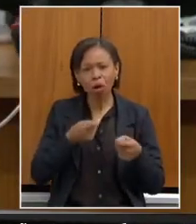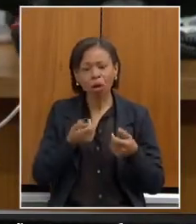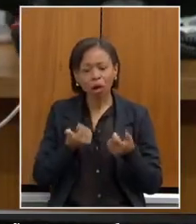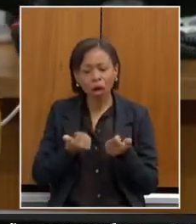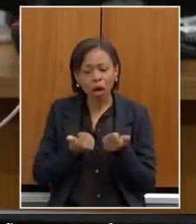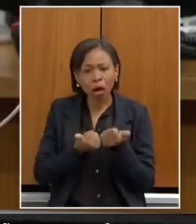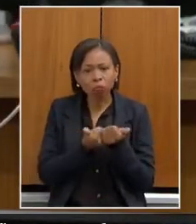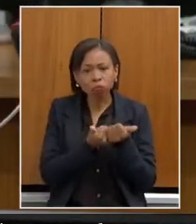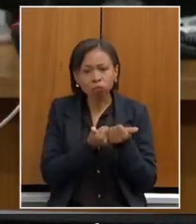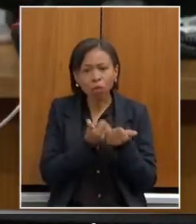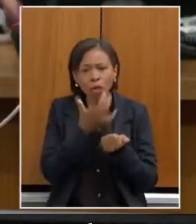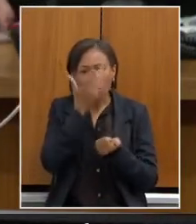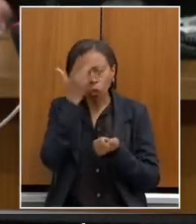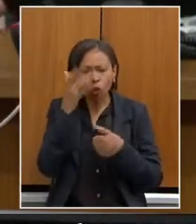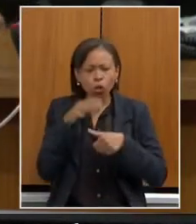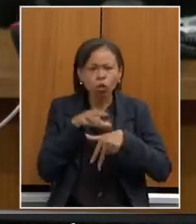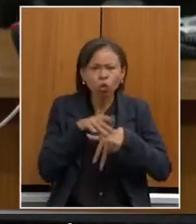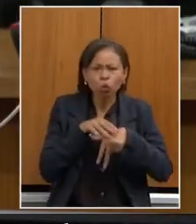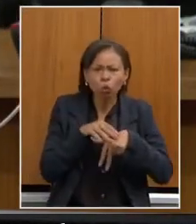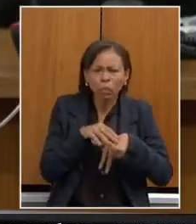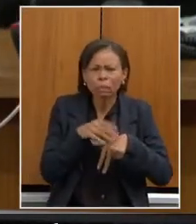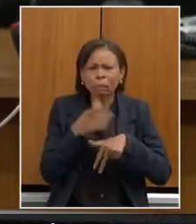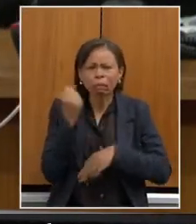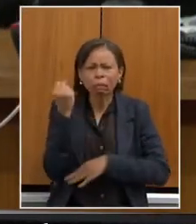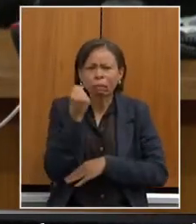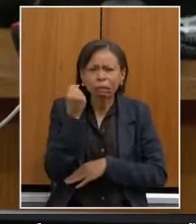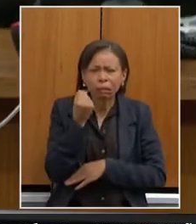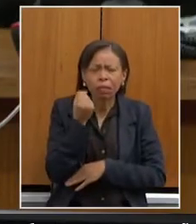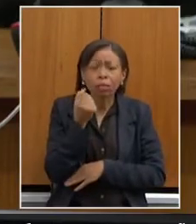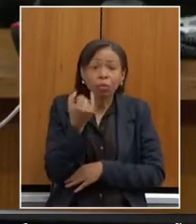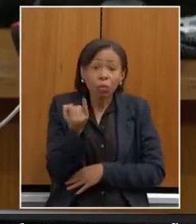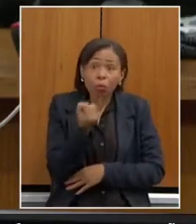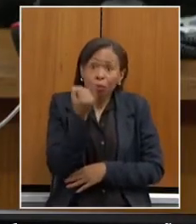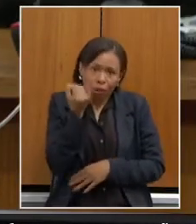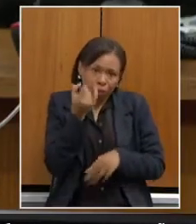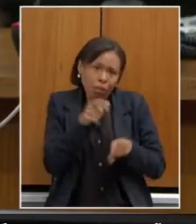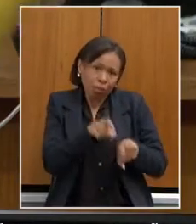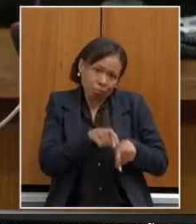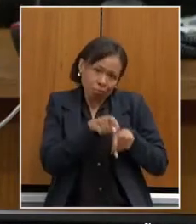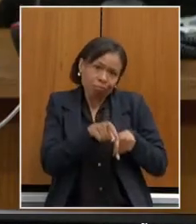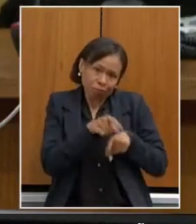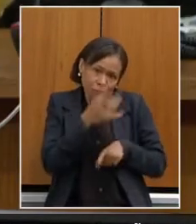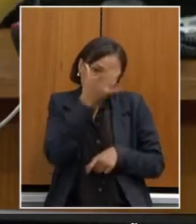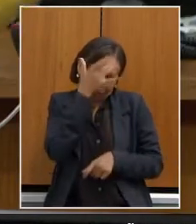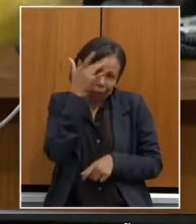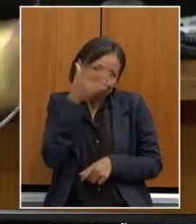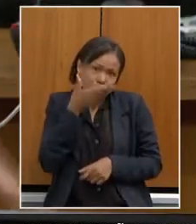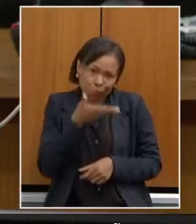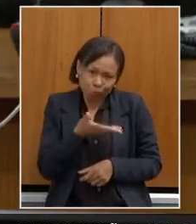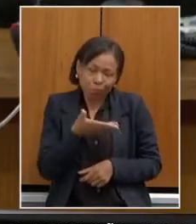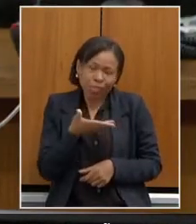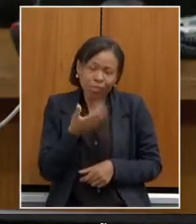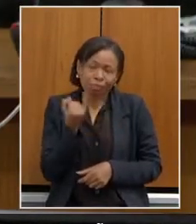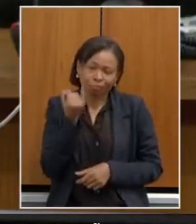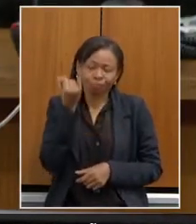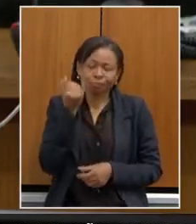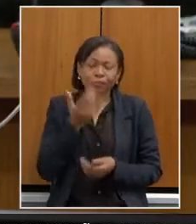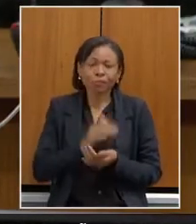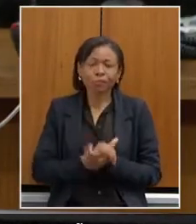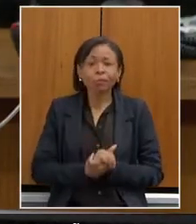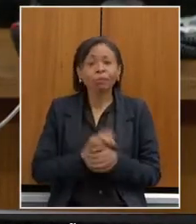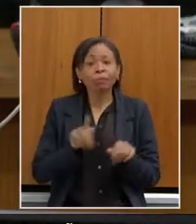então isso é muito importante pra gente que está lá no interior vivendo lá a importância que isso tem e também